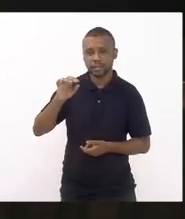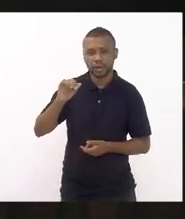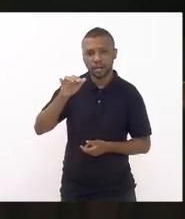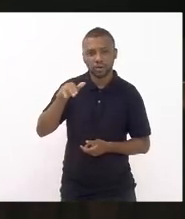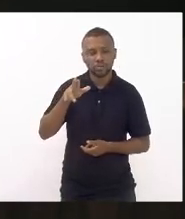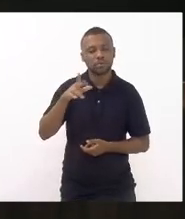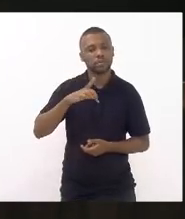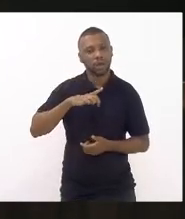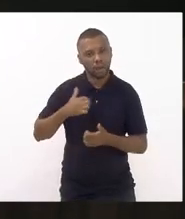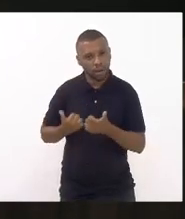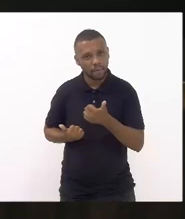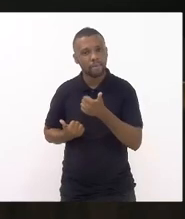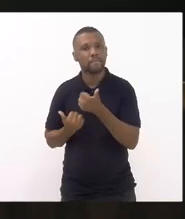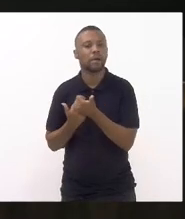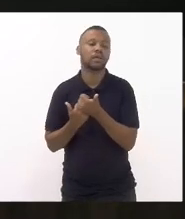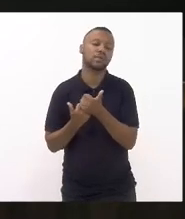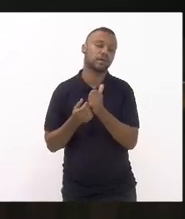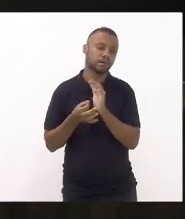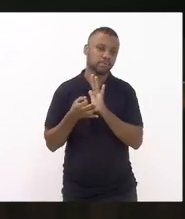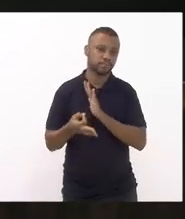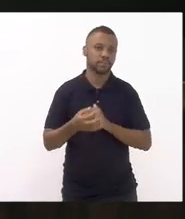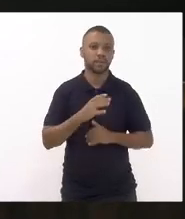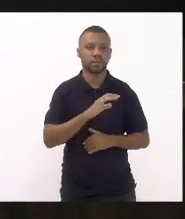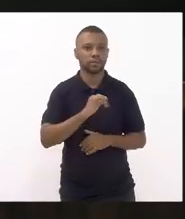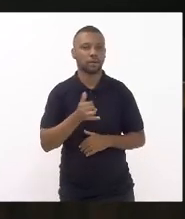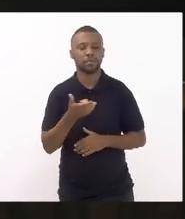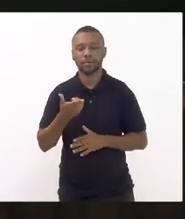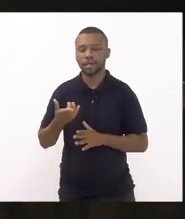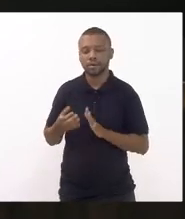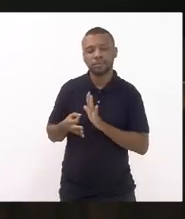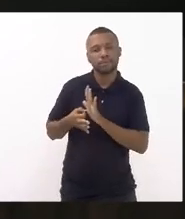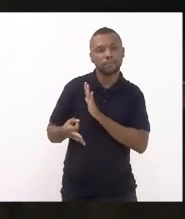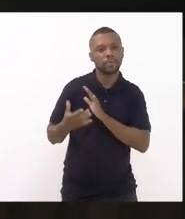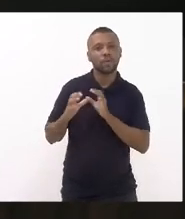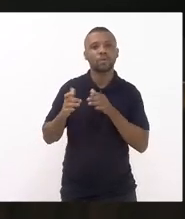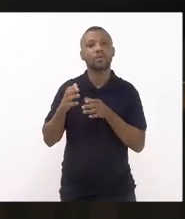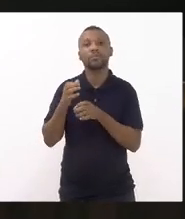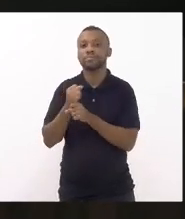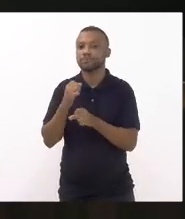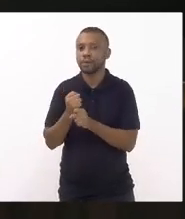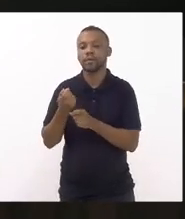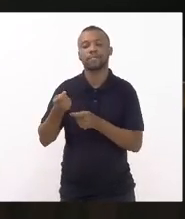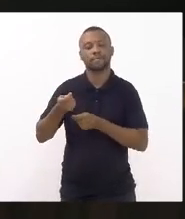acompanha o parecer da CCJ. Para emitir o parecer pela Comissão de Orçamento, Finanças,